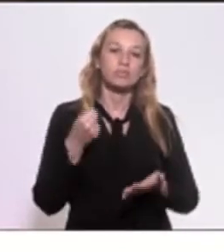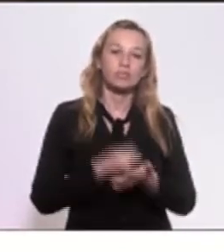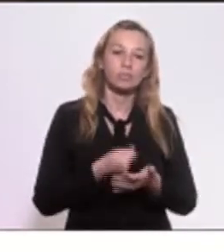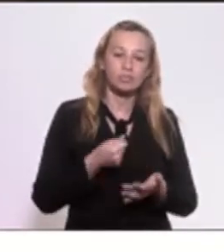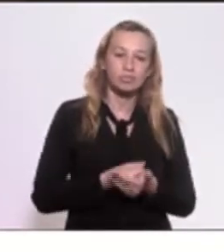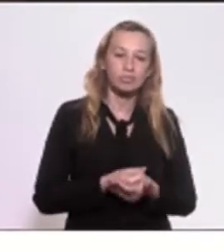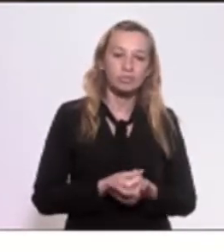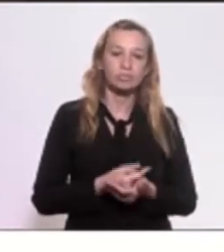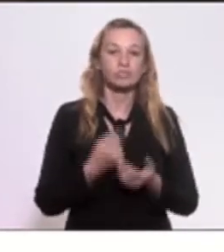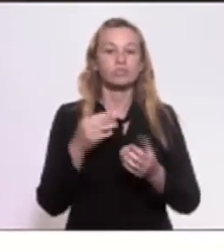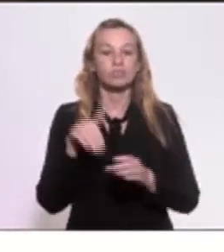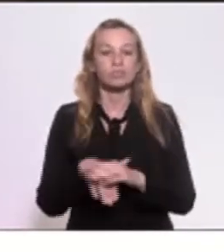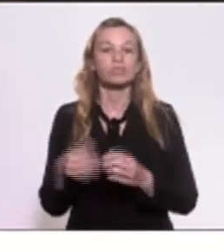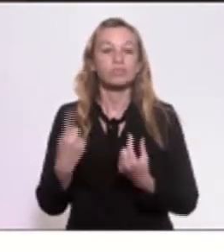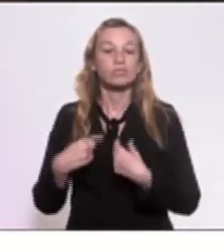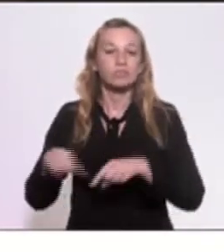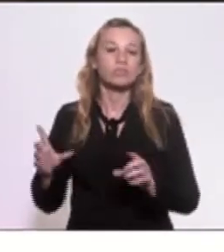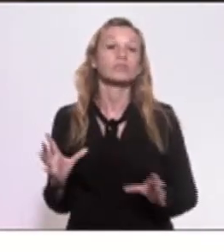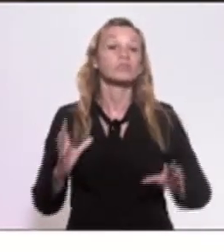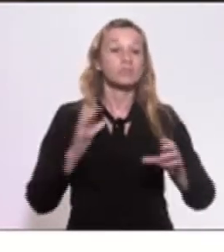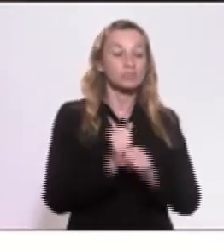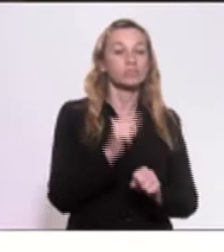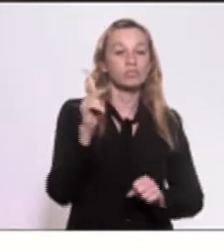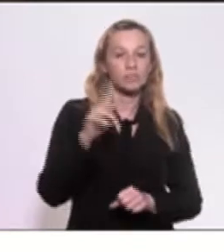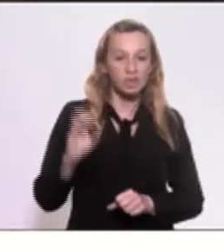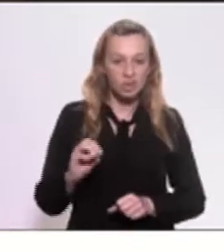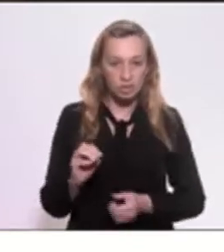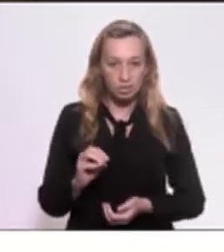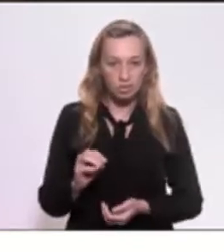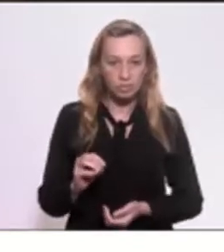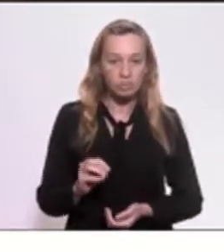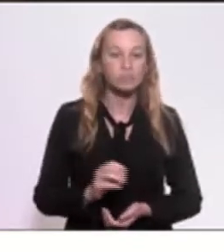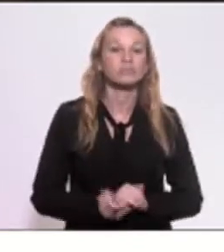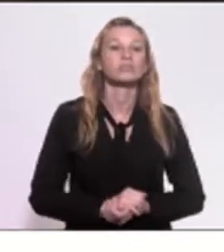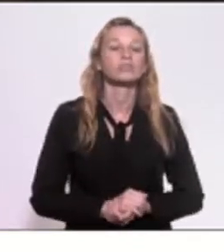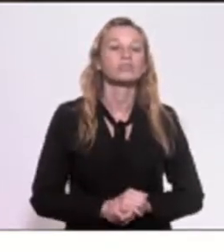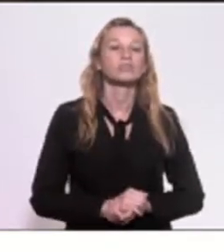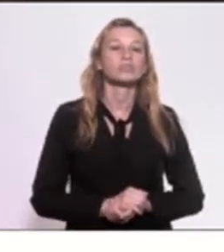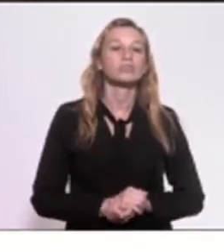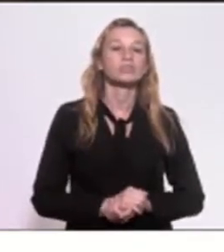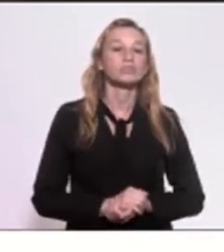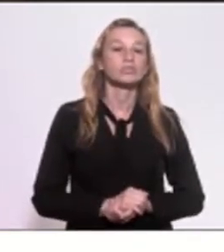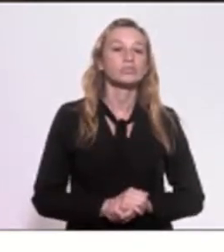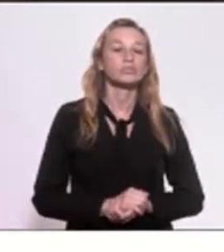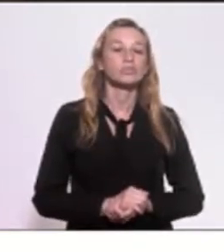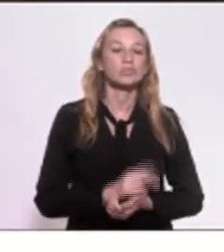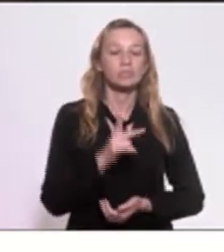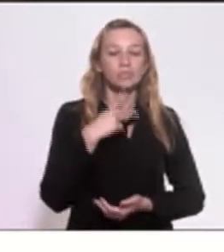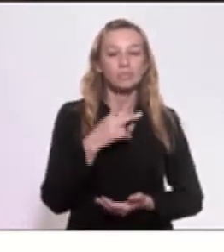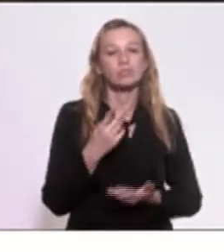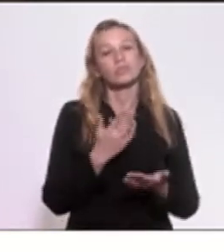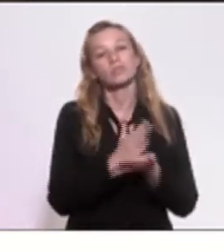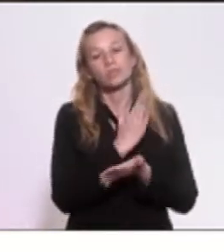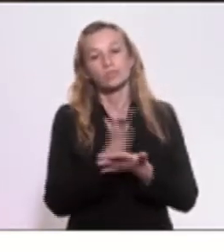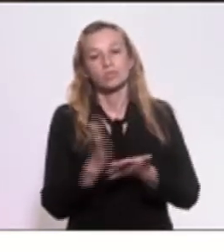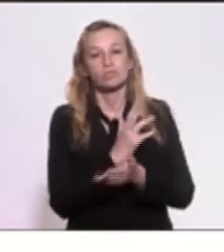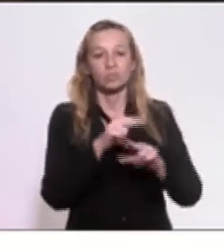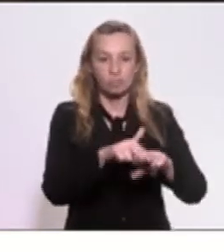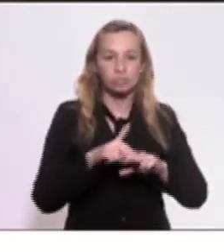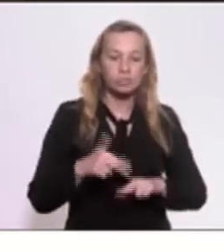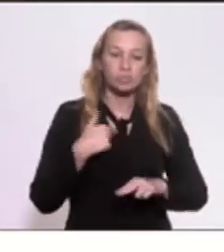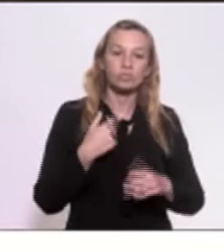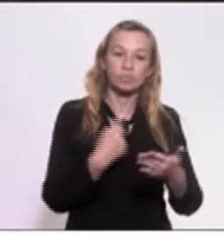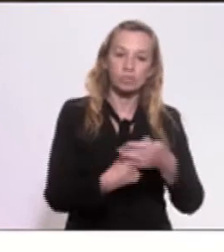contra a conta as contas na verdade desses governadores e eu vou elencar aqui presente alguns motivos pelos quais eu